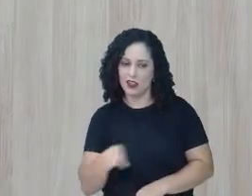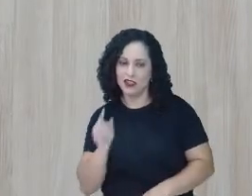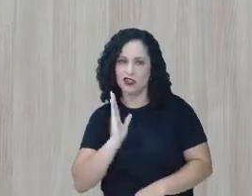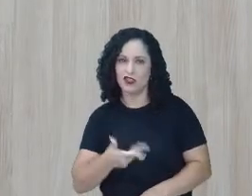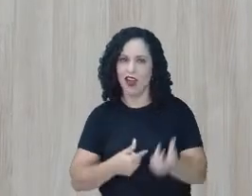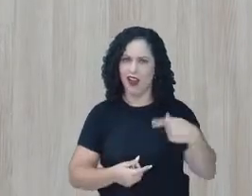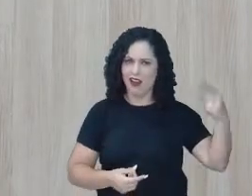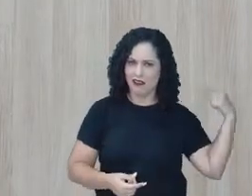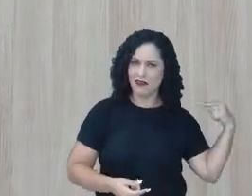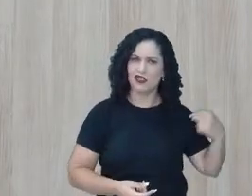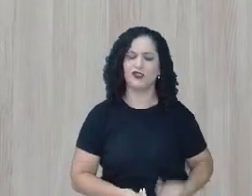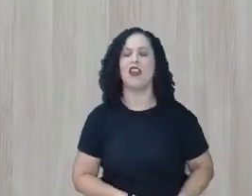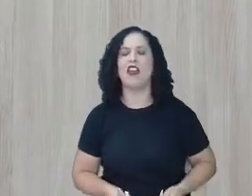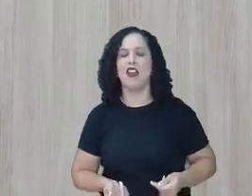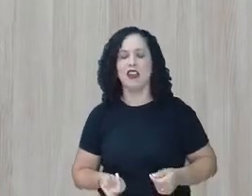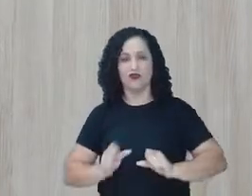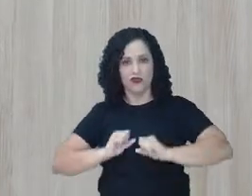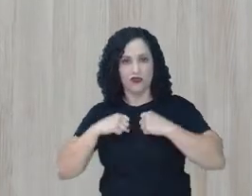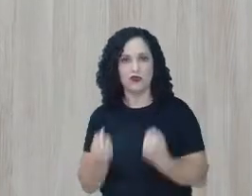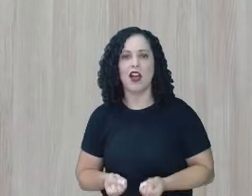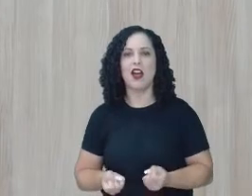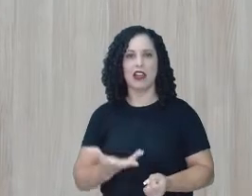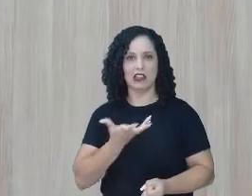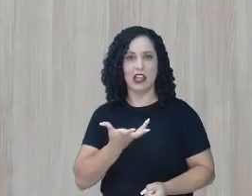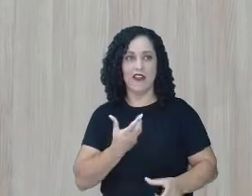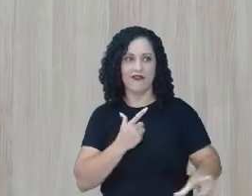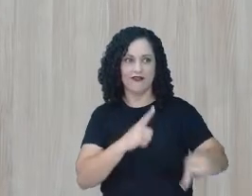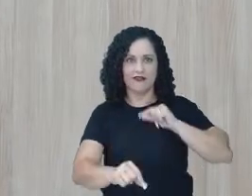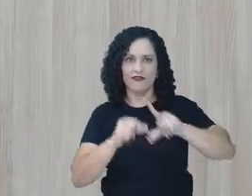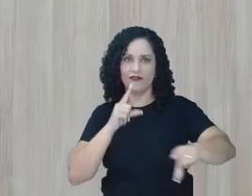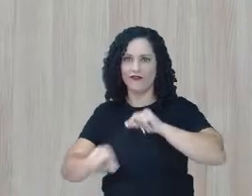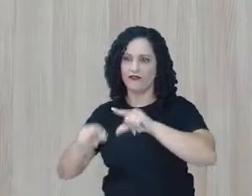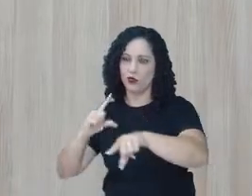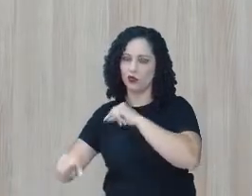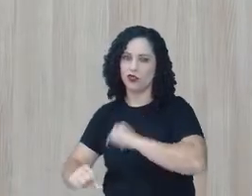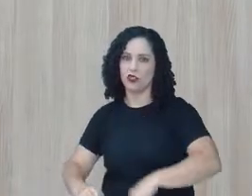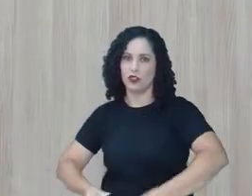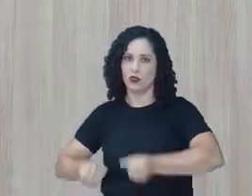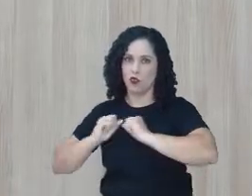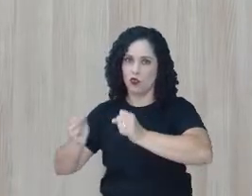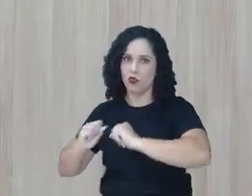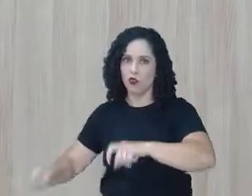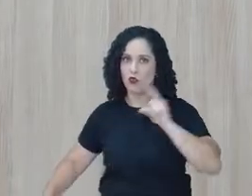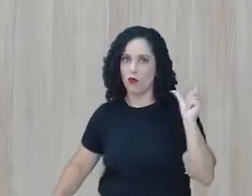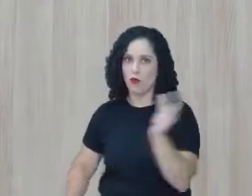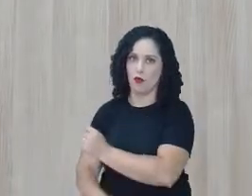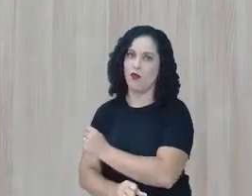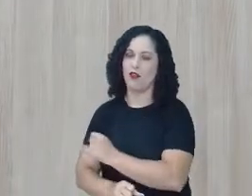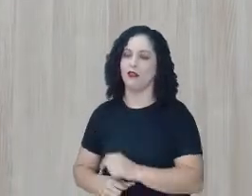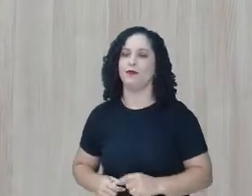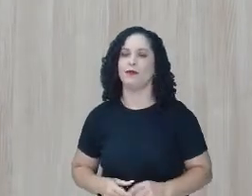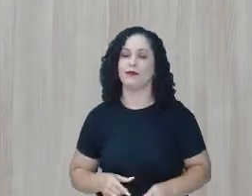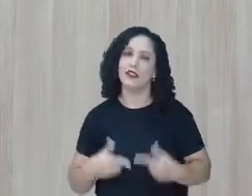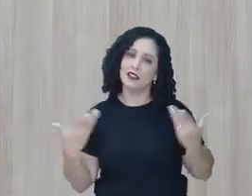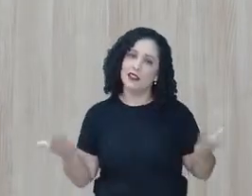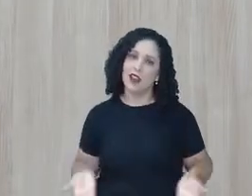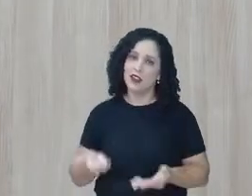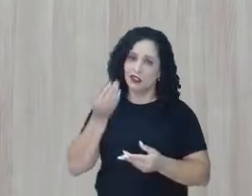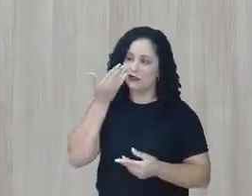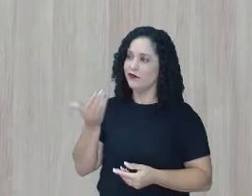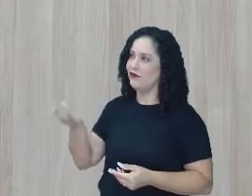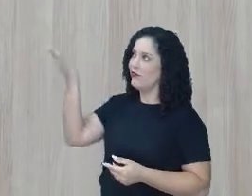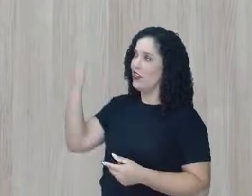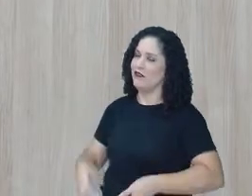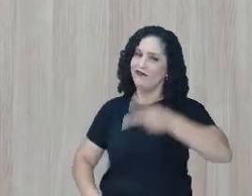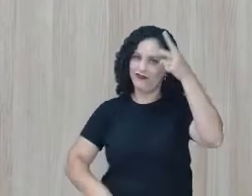fugir e aí acabavam recebendo como punição isso. Quer dizer, mostra aí essa violência, né, clara, explícita da